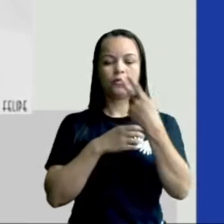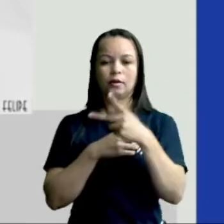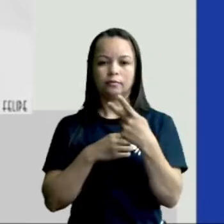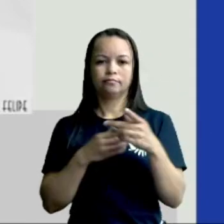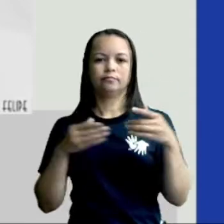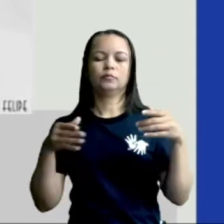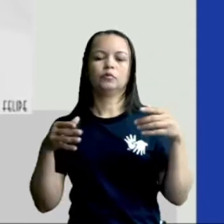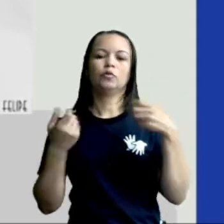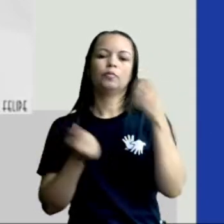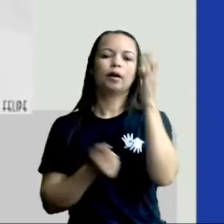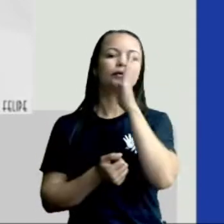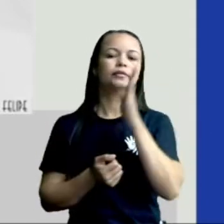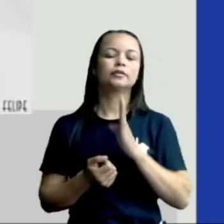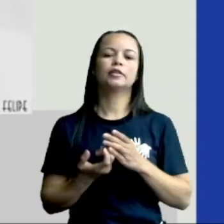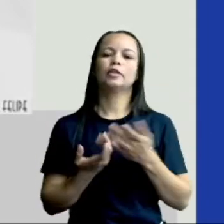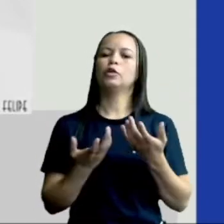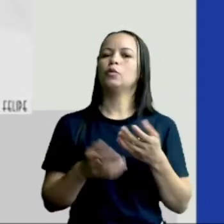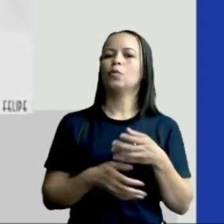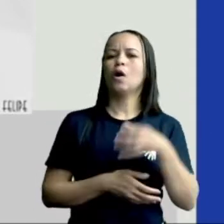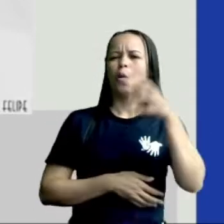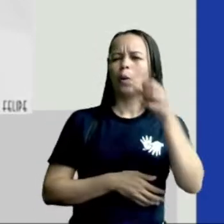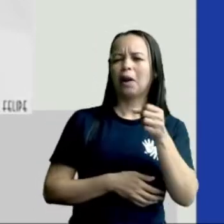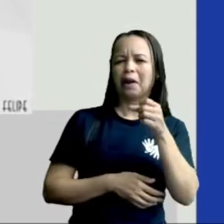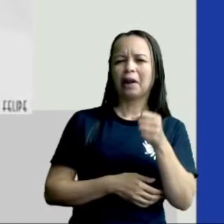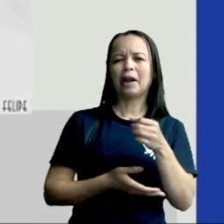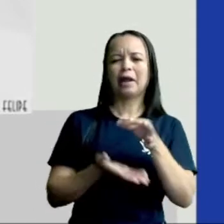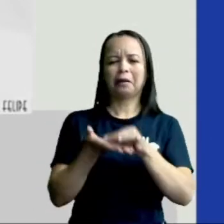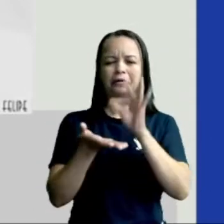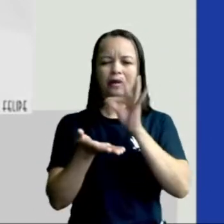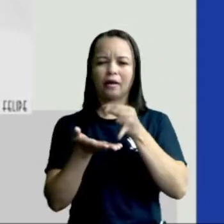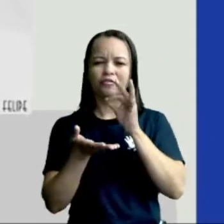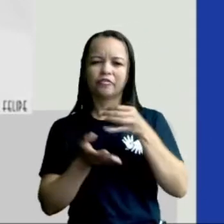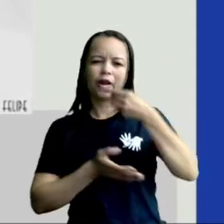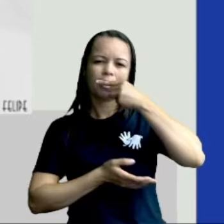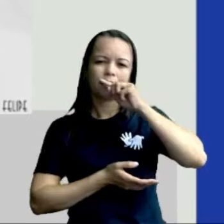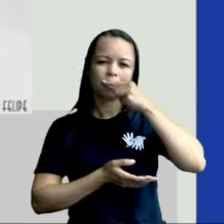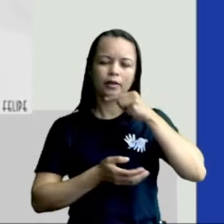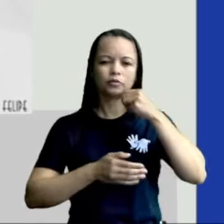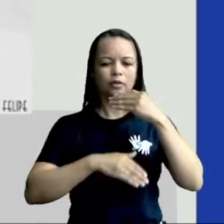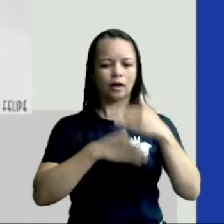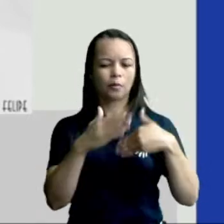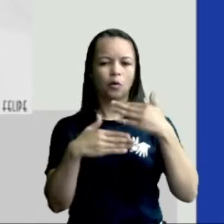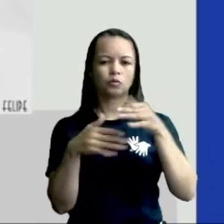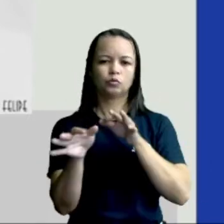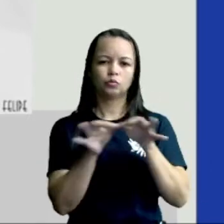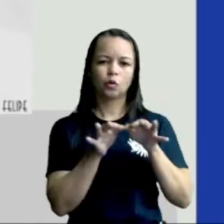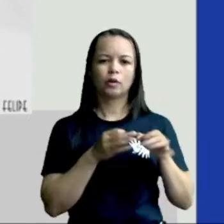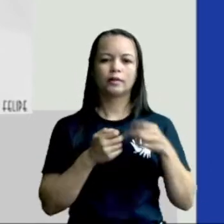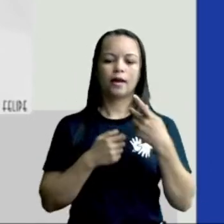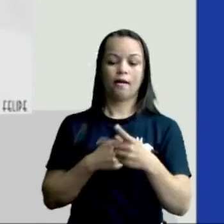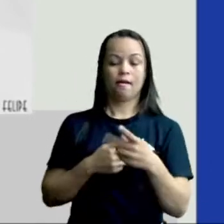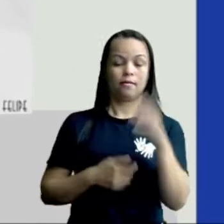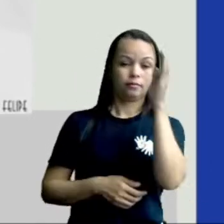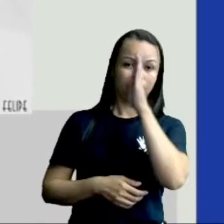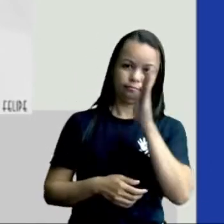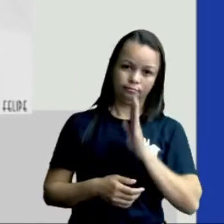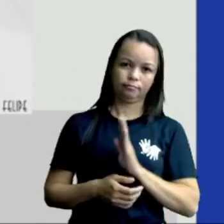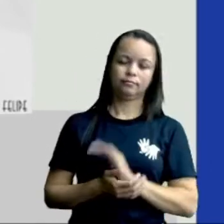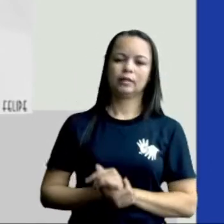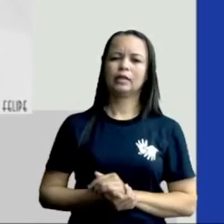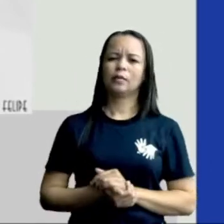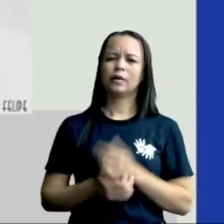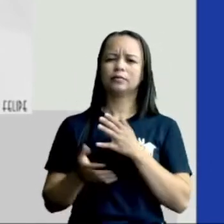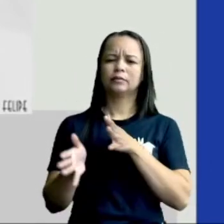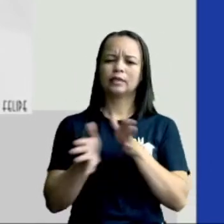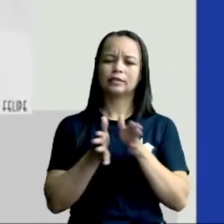cana-de-açúcar, ouro, café, leite, tudo era produzido aqui no Brasil, certo? Então, era mais ou menos nessa